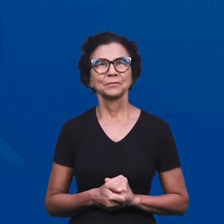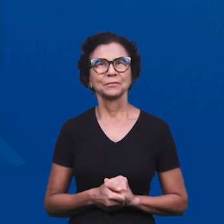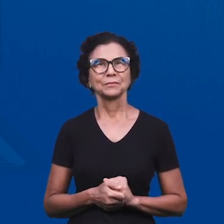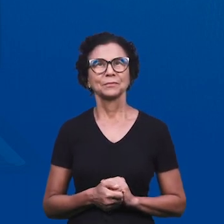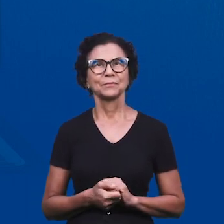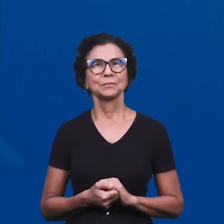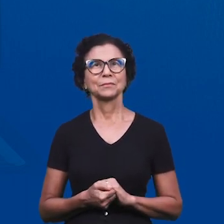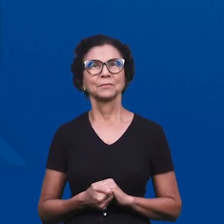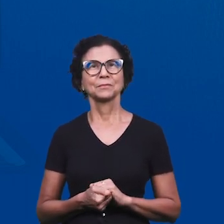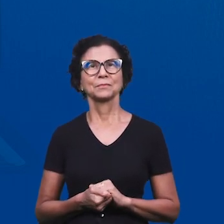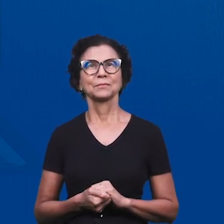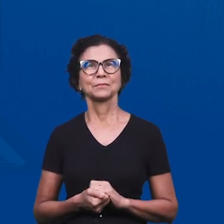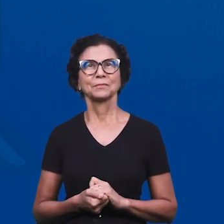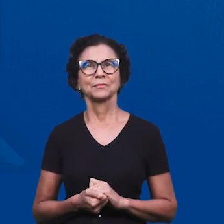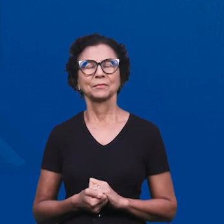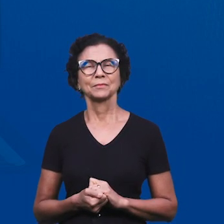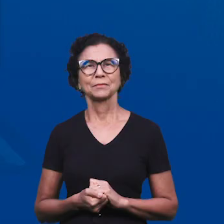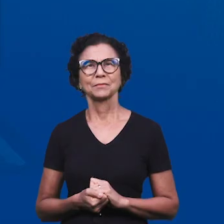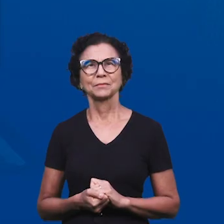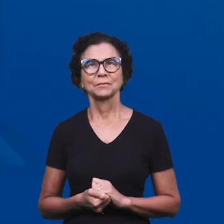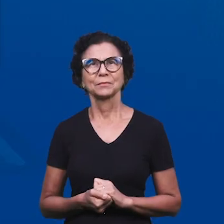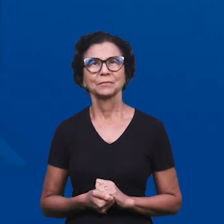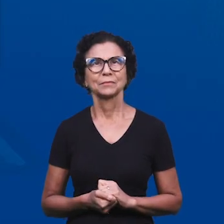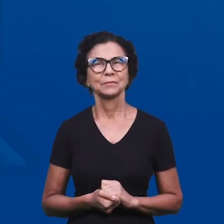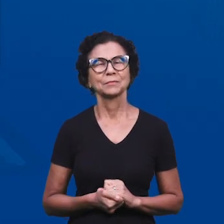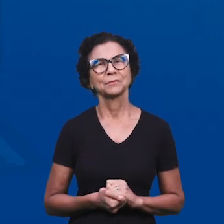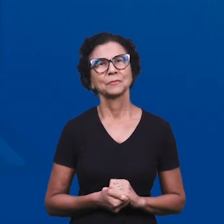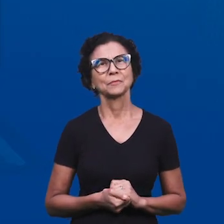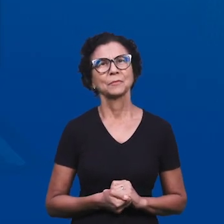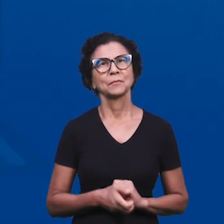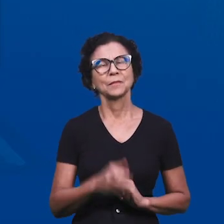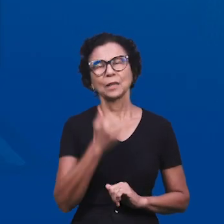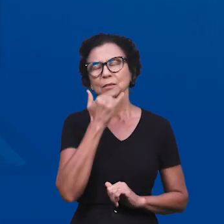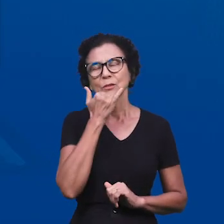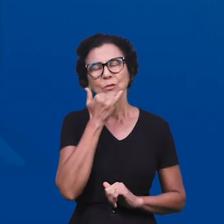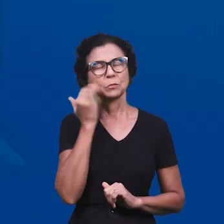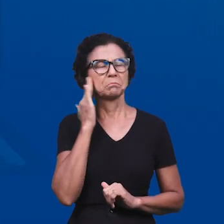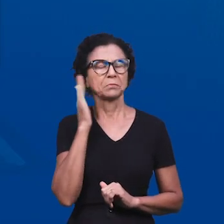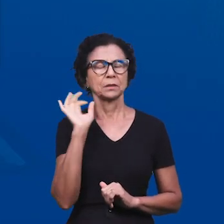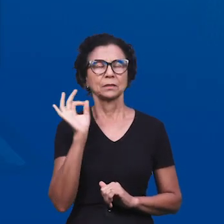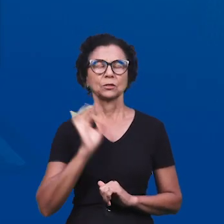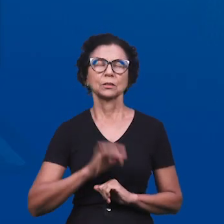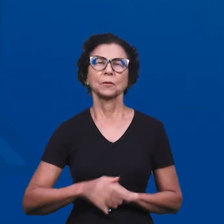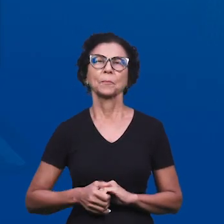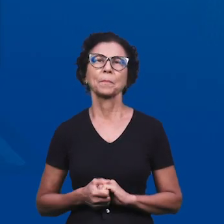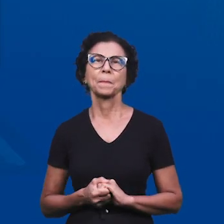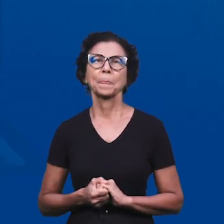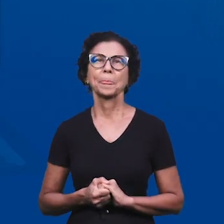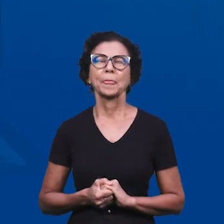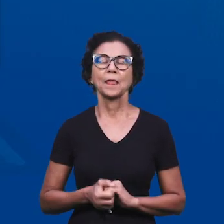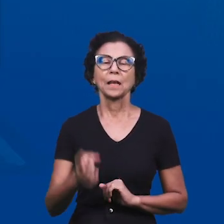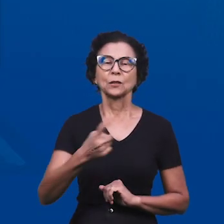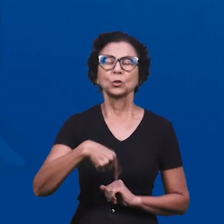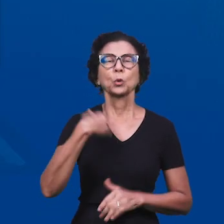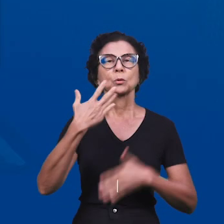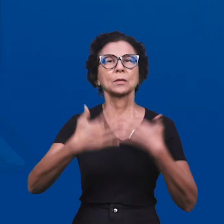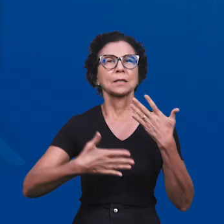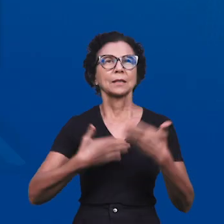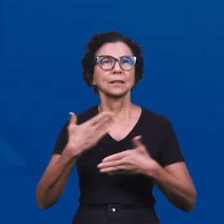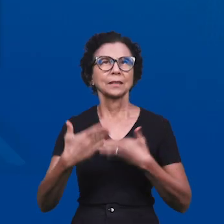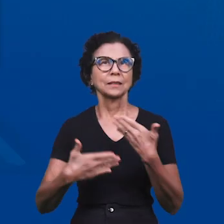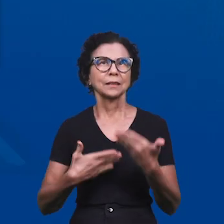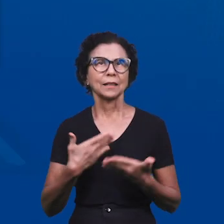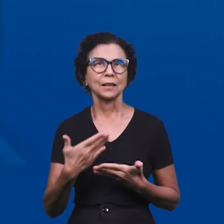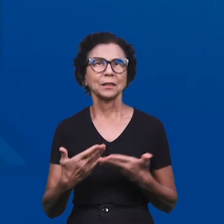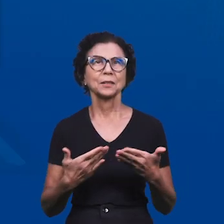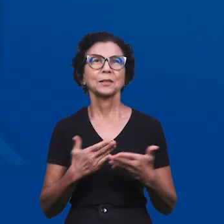10, 20b. Alegrai-vos antes por esperarem o vosso nome escrito nos céus. Ter o nosso